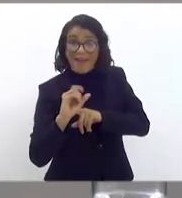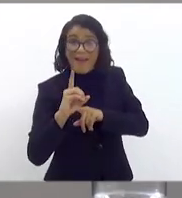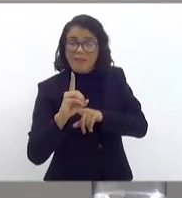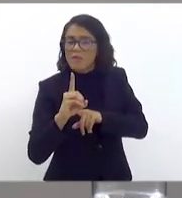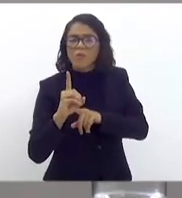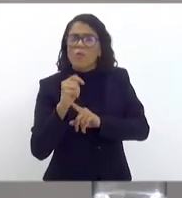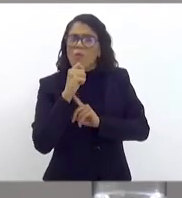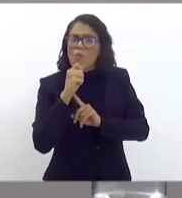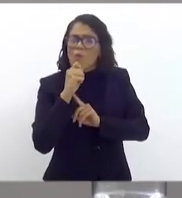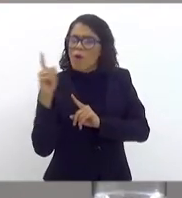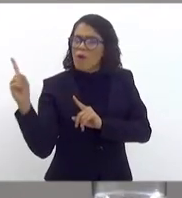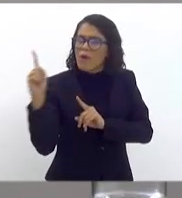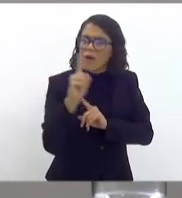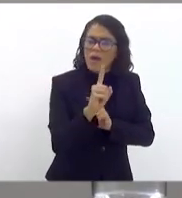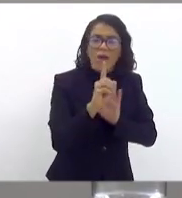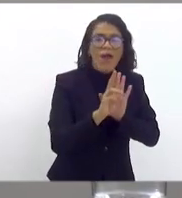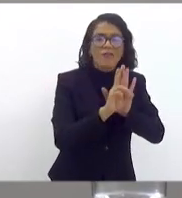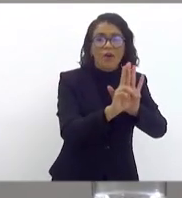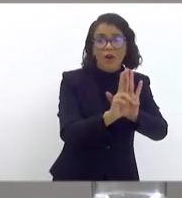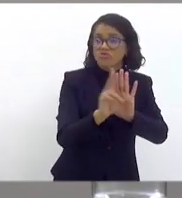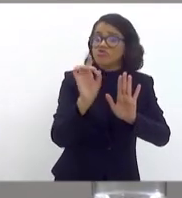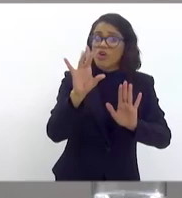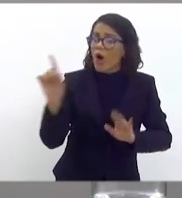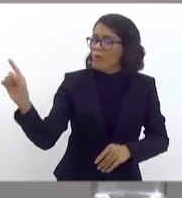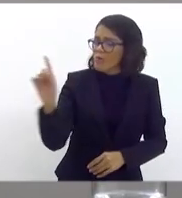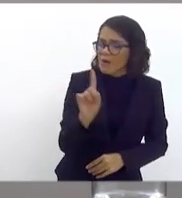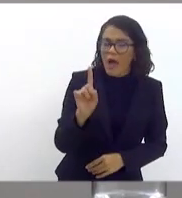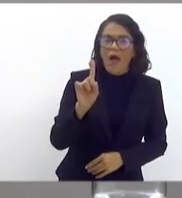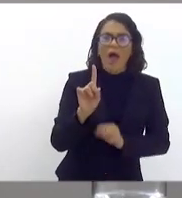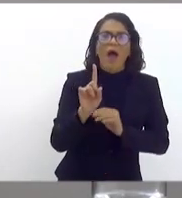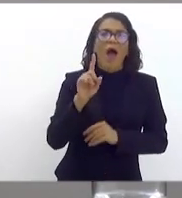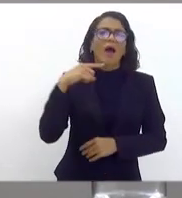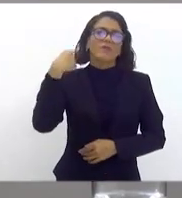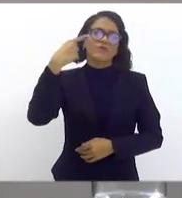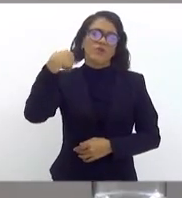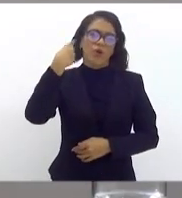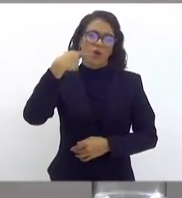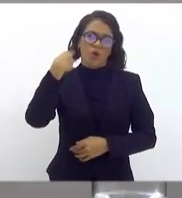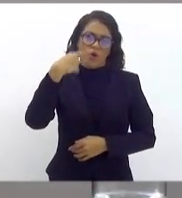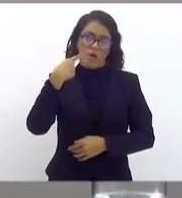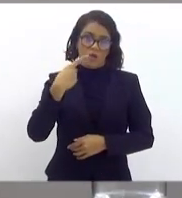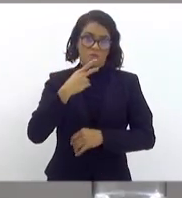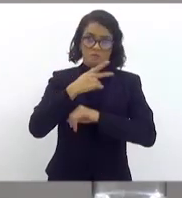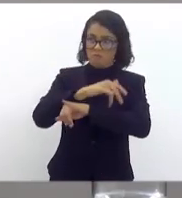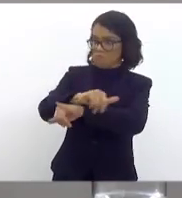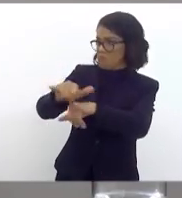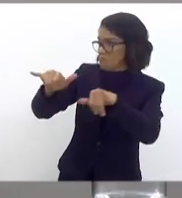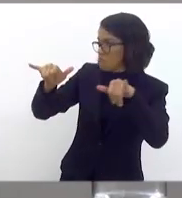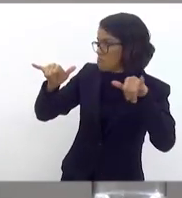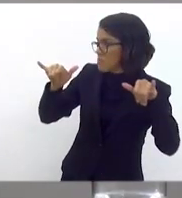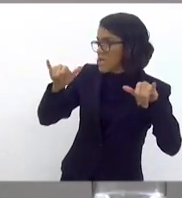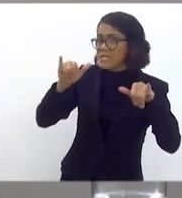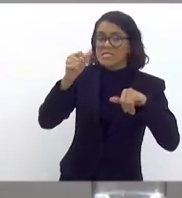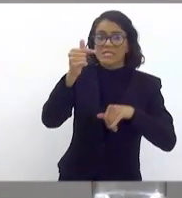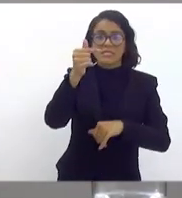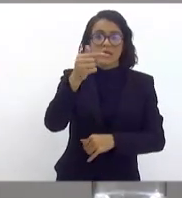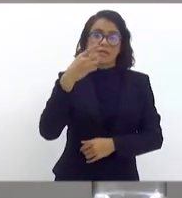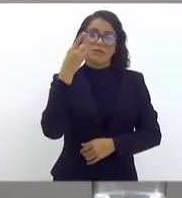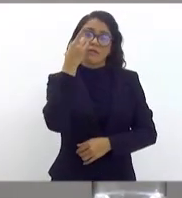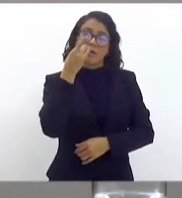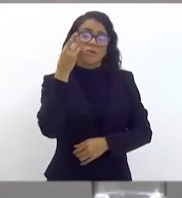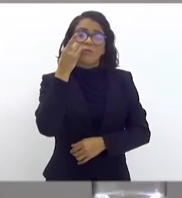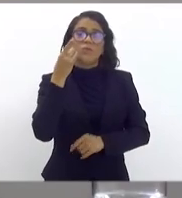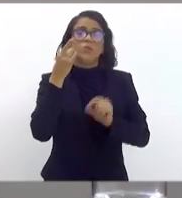um representante da sua empresa, enviou um advogado que está dizendo aqui para os 7 deputados presentes